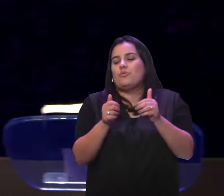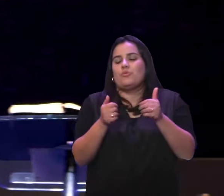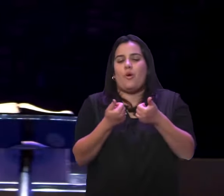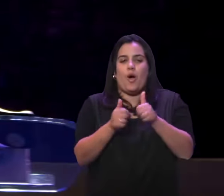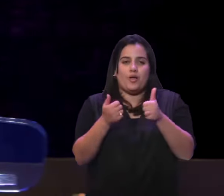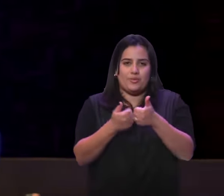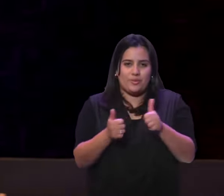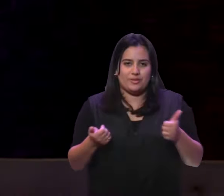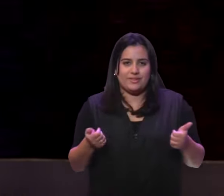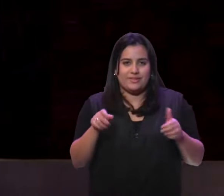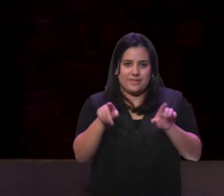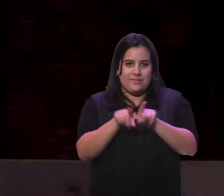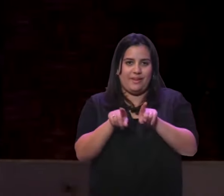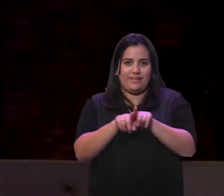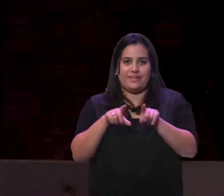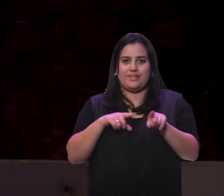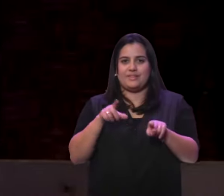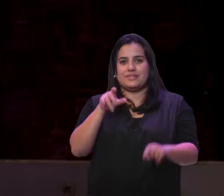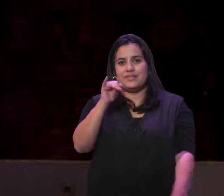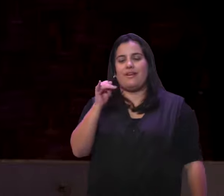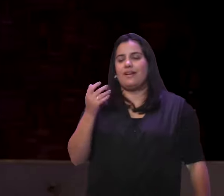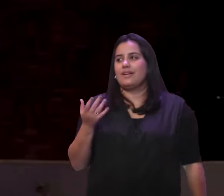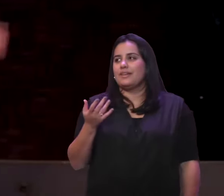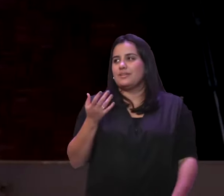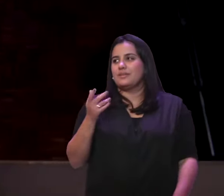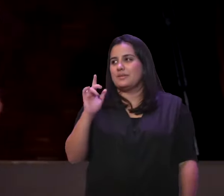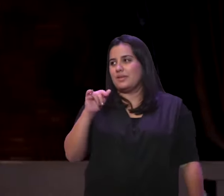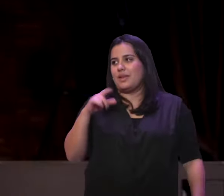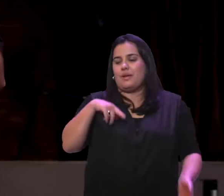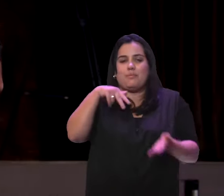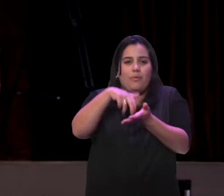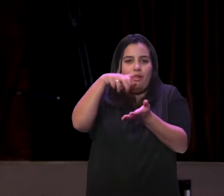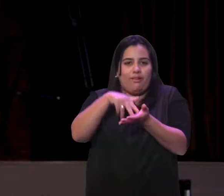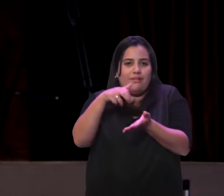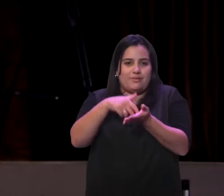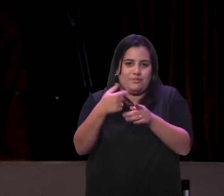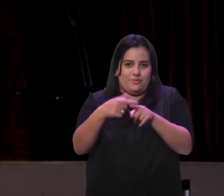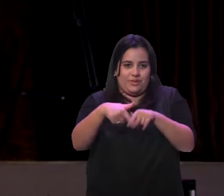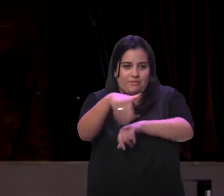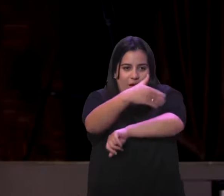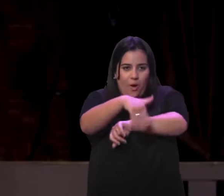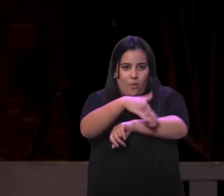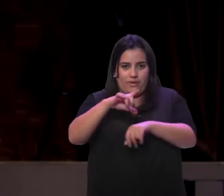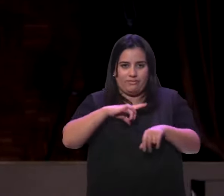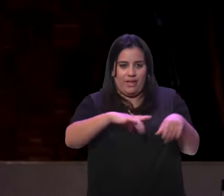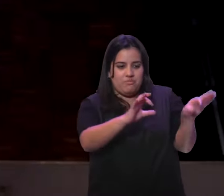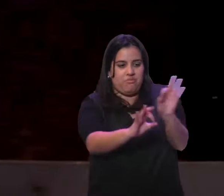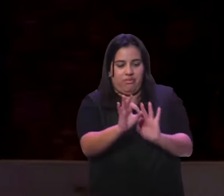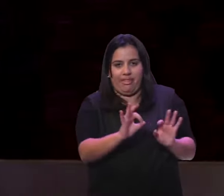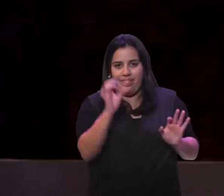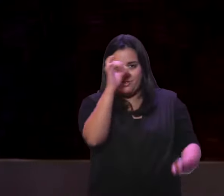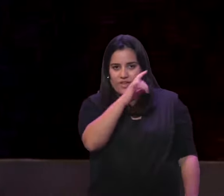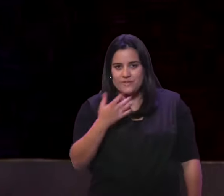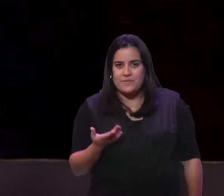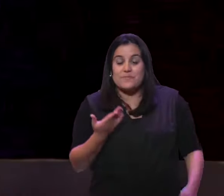aí. No Inter 2 você vai lá atrás, bênção de Deus, pulando. Enfim, os bois começaram a